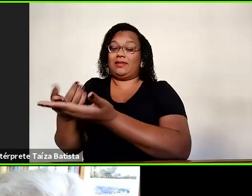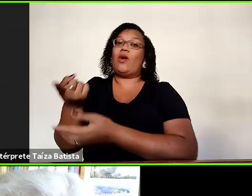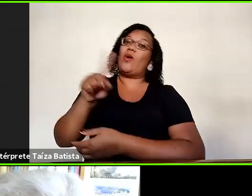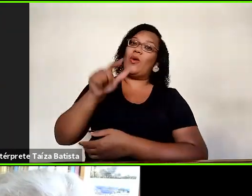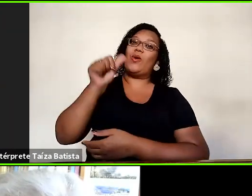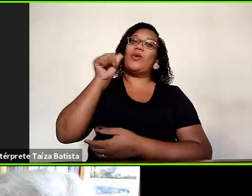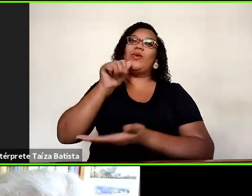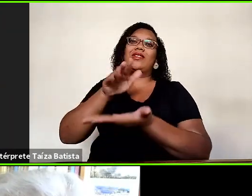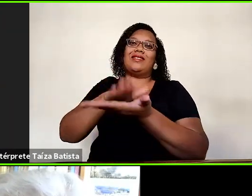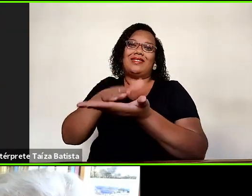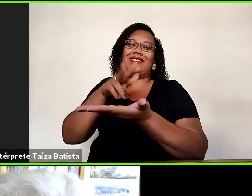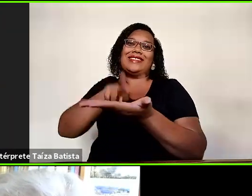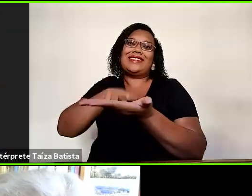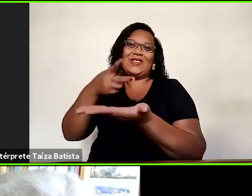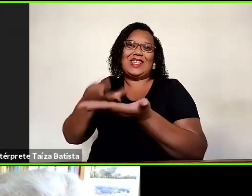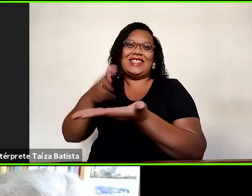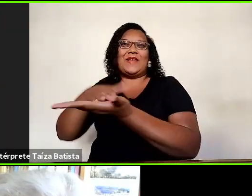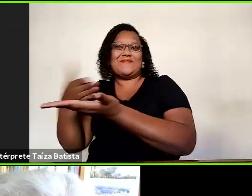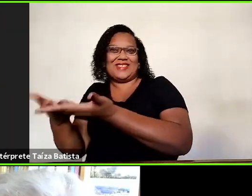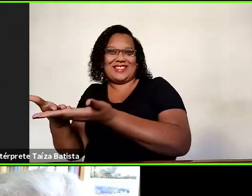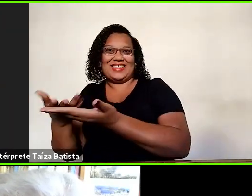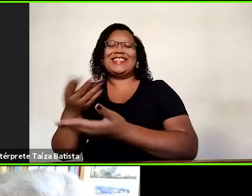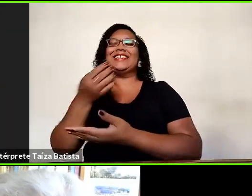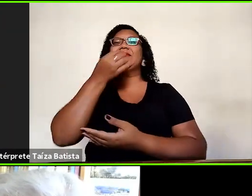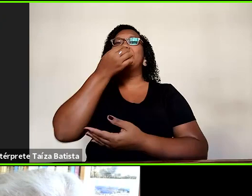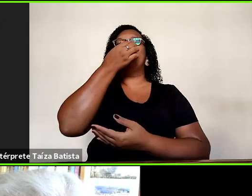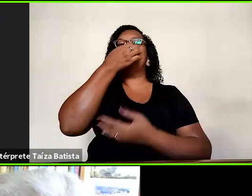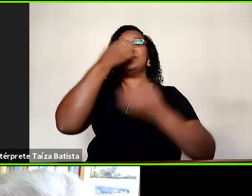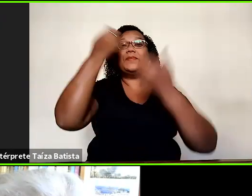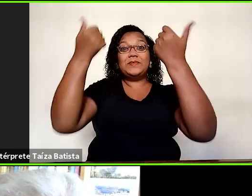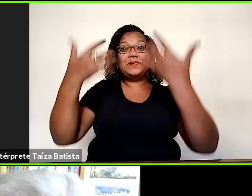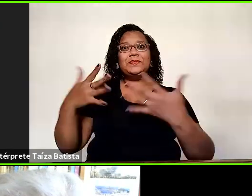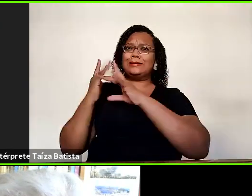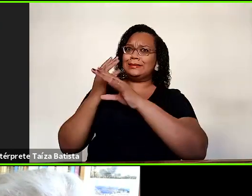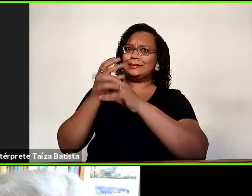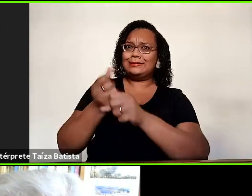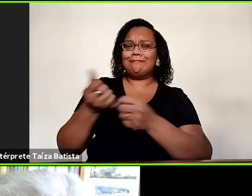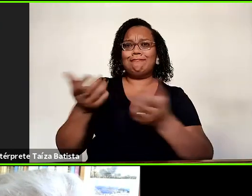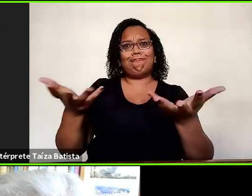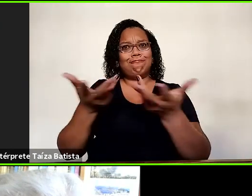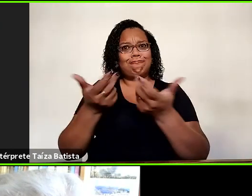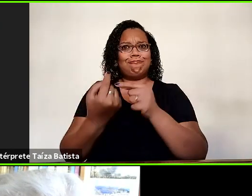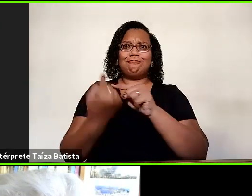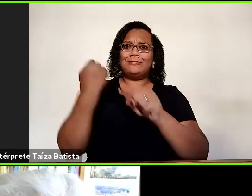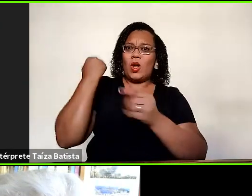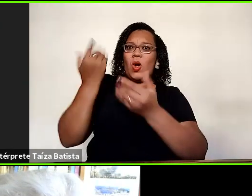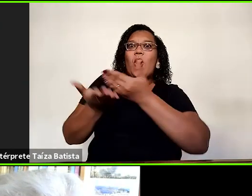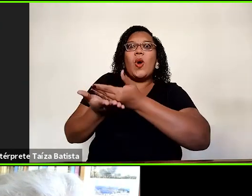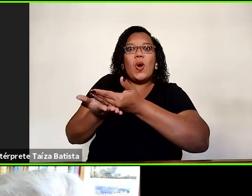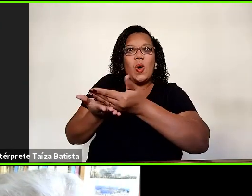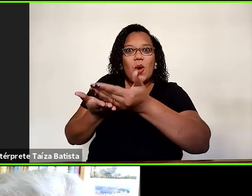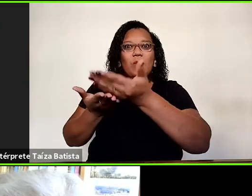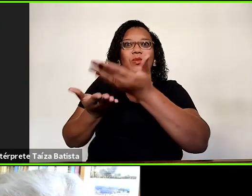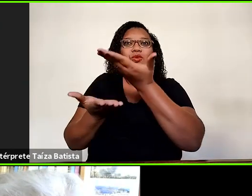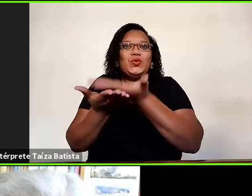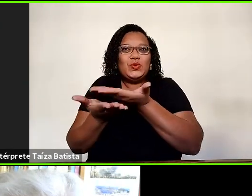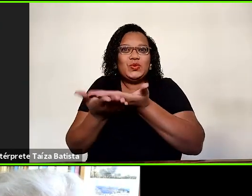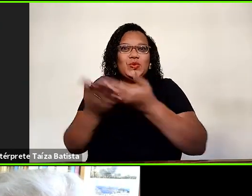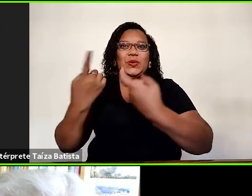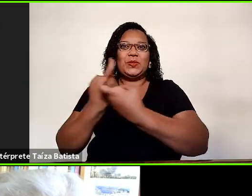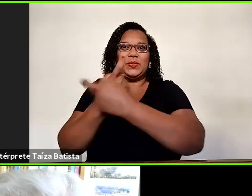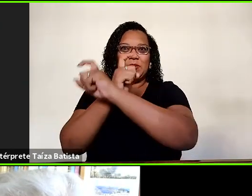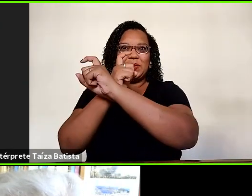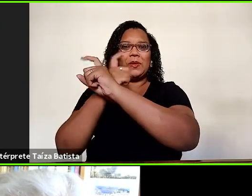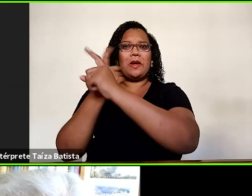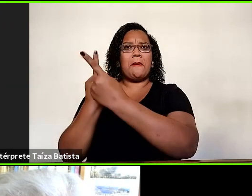mesas, vamos falando ao longo do dia, que fizeram carreira brilhante, né? Que começaram, fizeram a sua formação na PUC e fizeram uma carreira